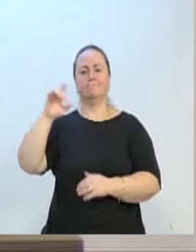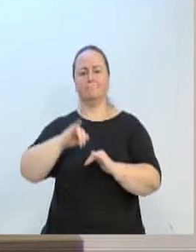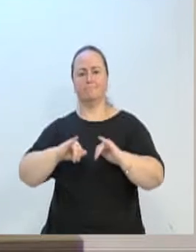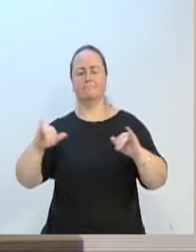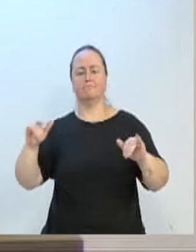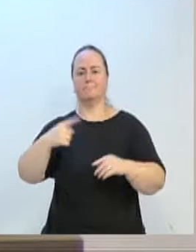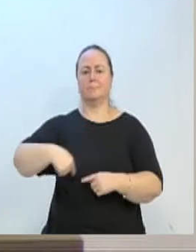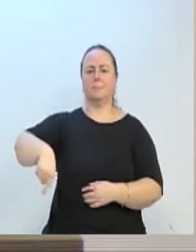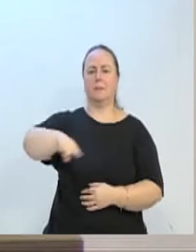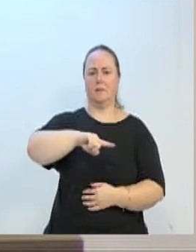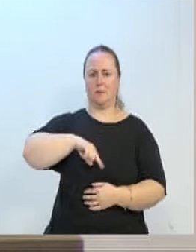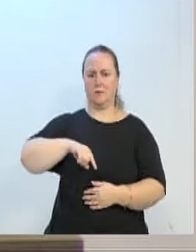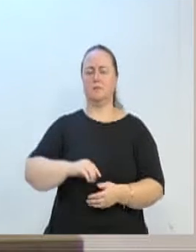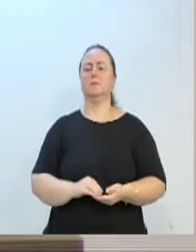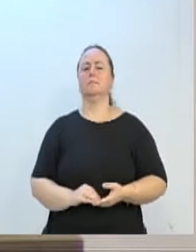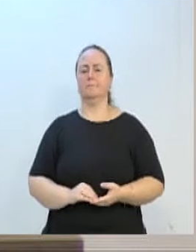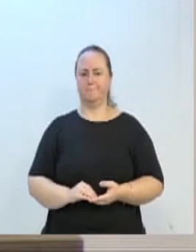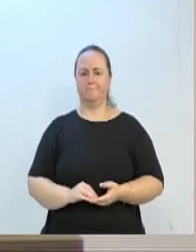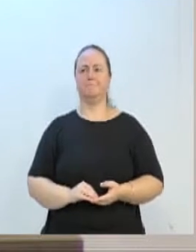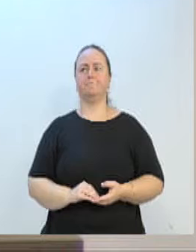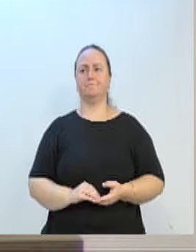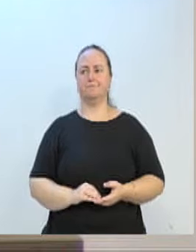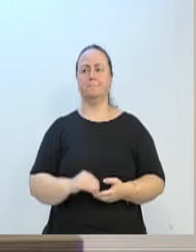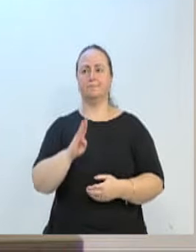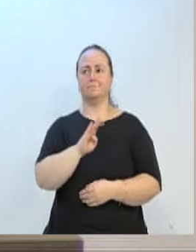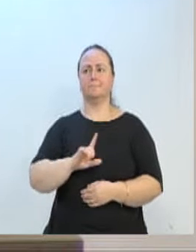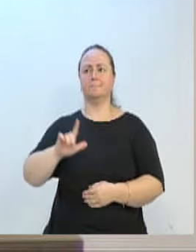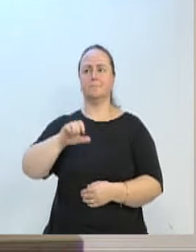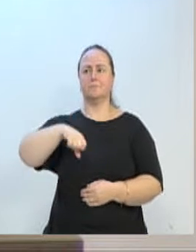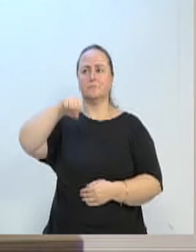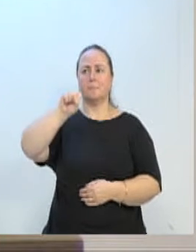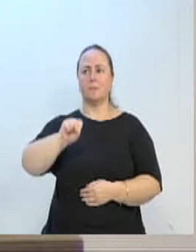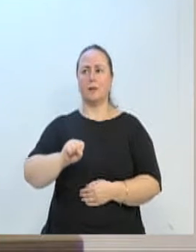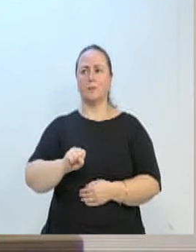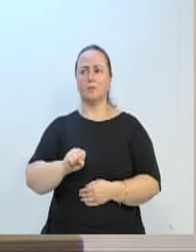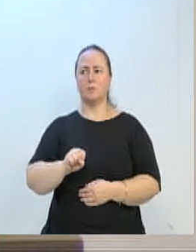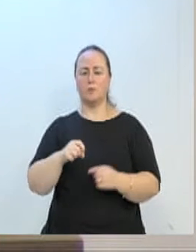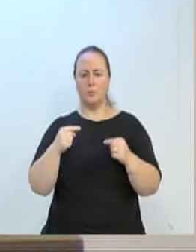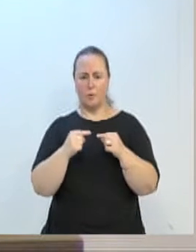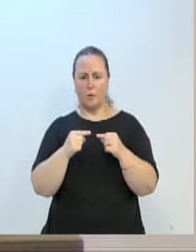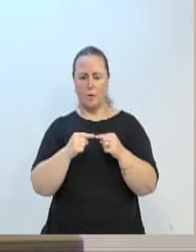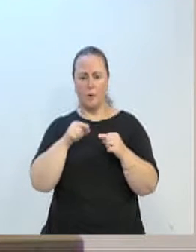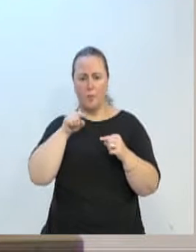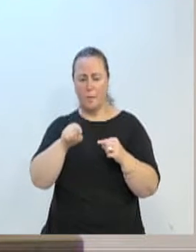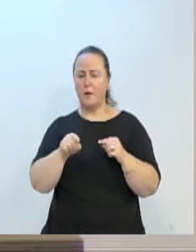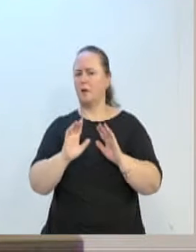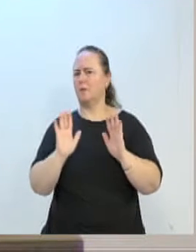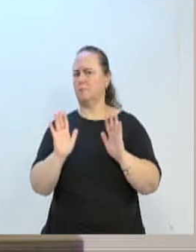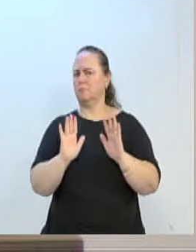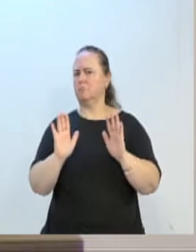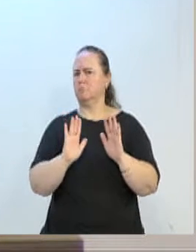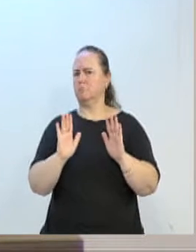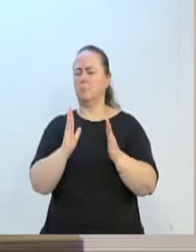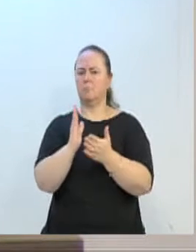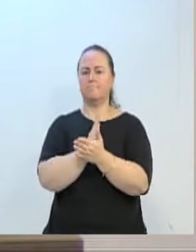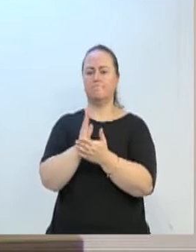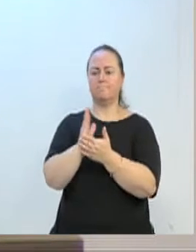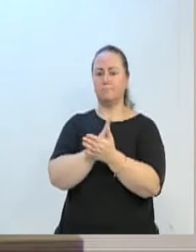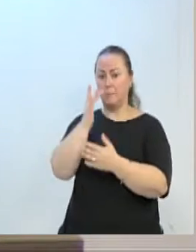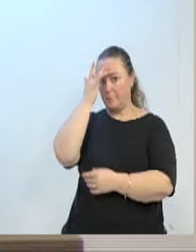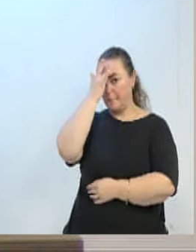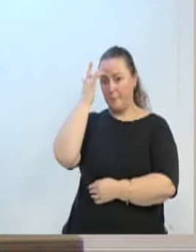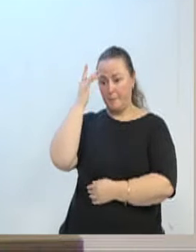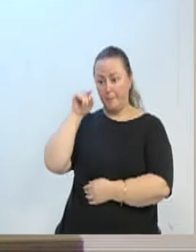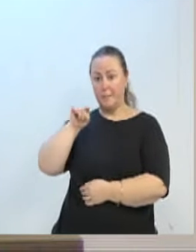quem assim crê em Deus. Blumenau e o sul do nosso país não é o que vemos nestas manchetes. Não vamos deixar que uma parcela da população,